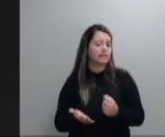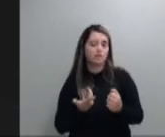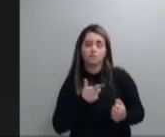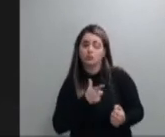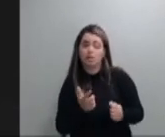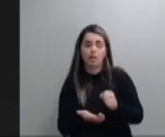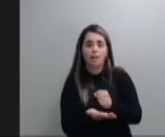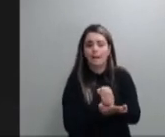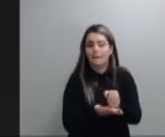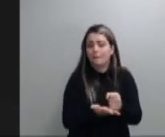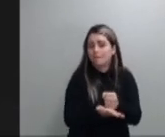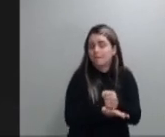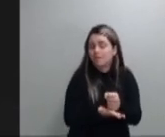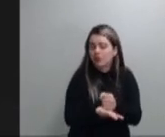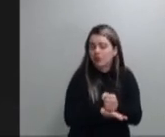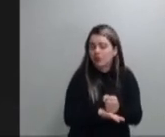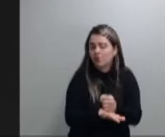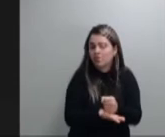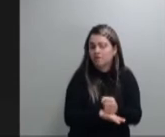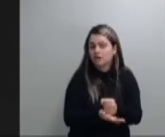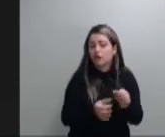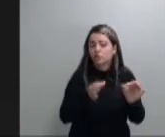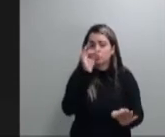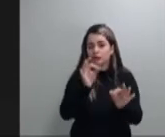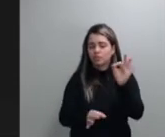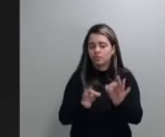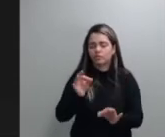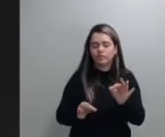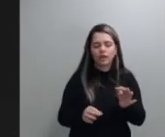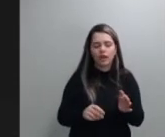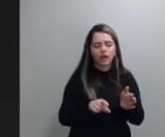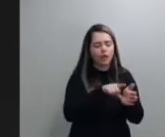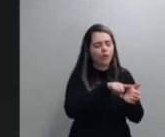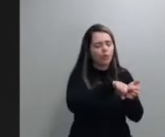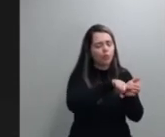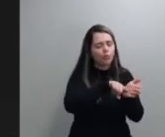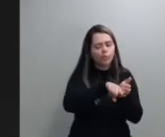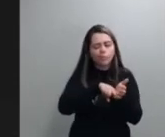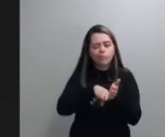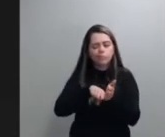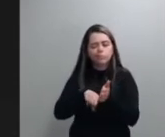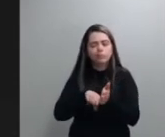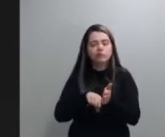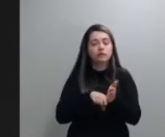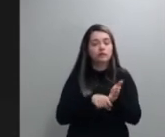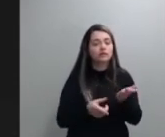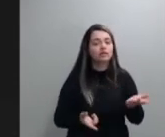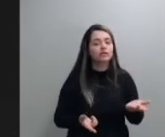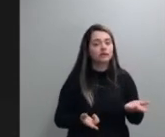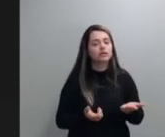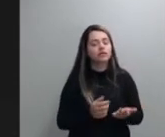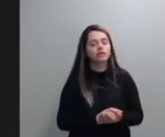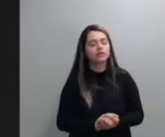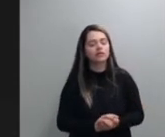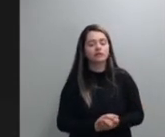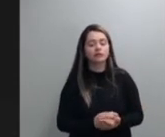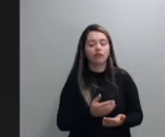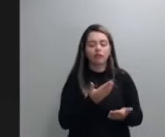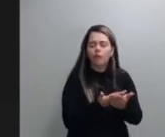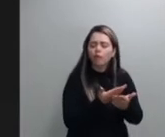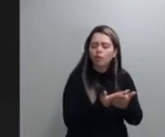a competência do Supremo Tribunal a análise dessa questão por ter sido objeto do PCA 51-9-9. Começo do final